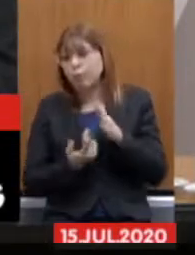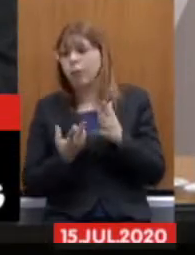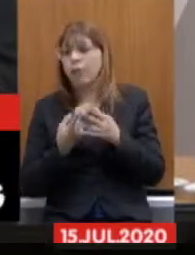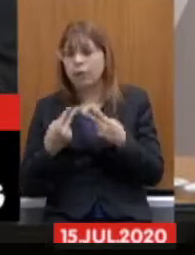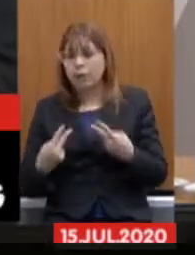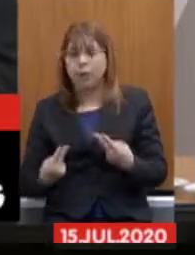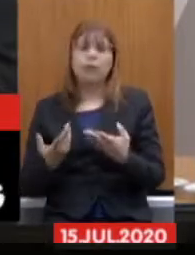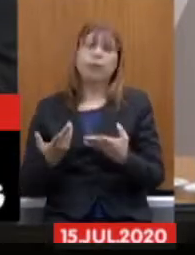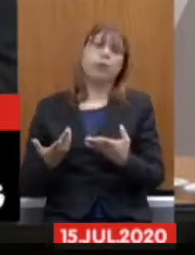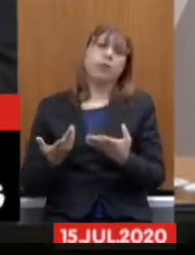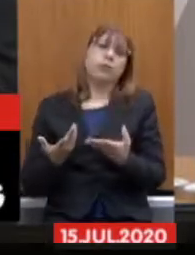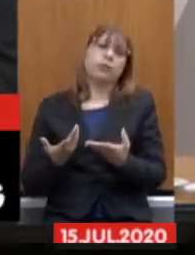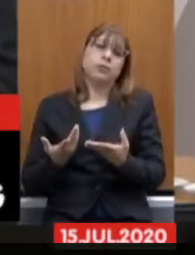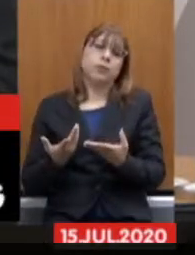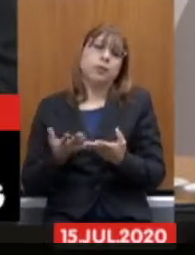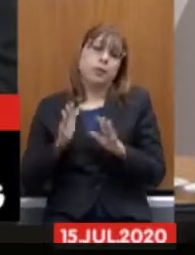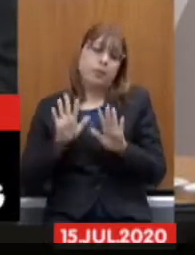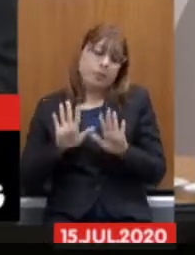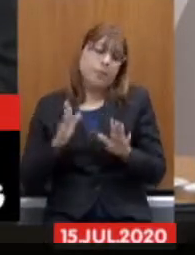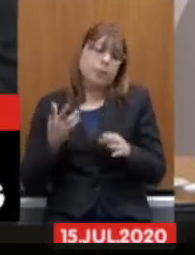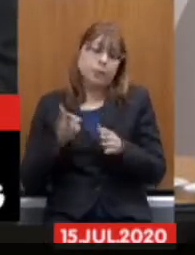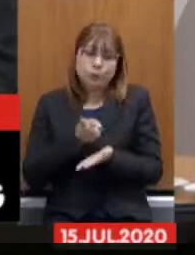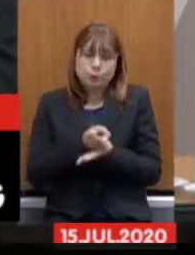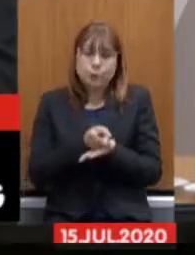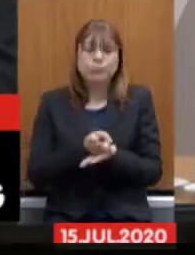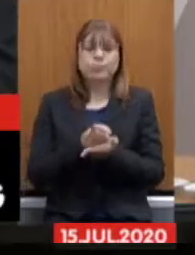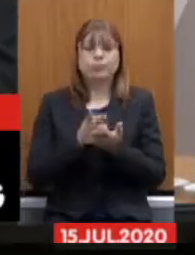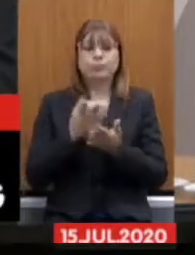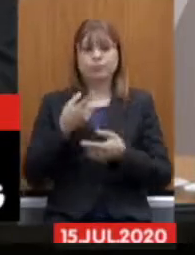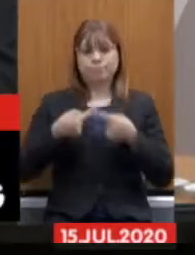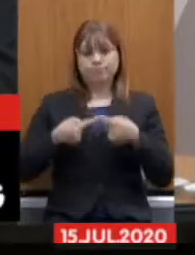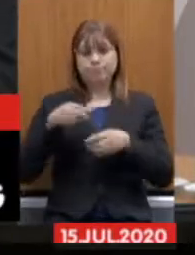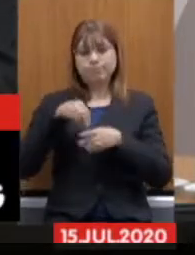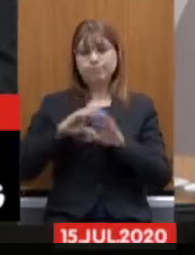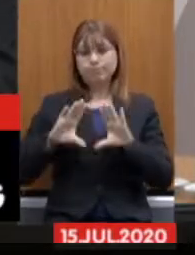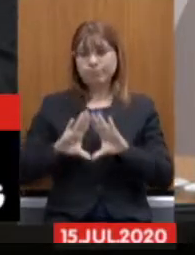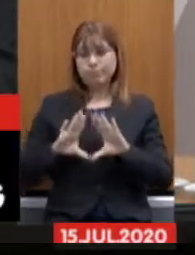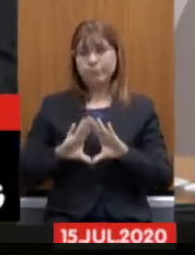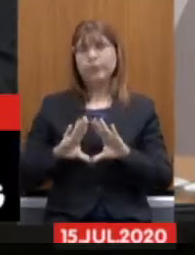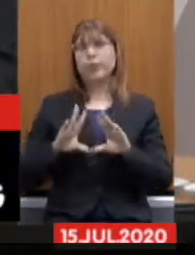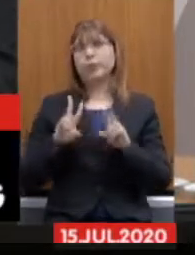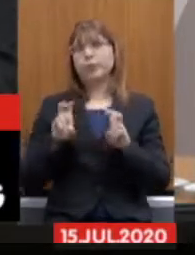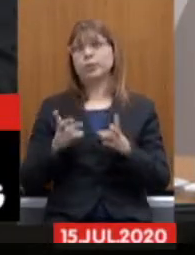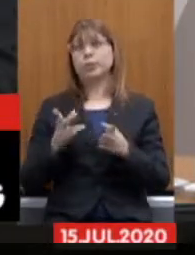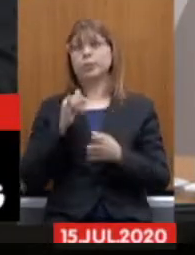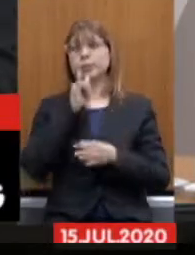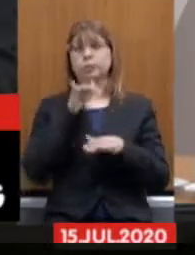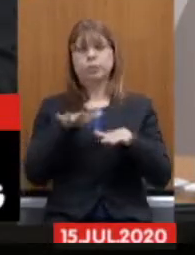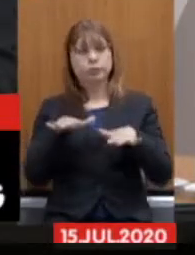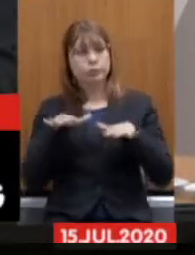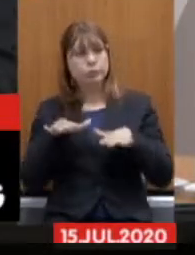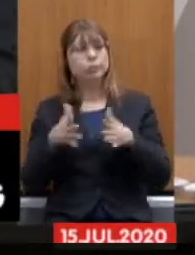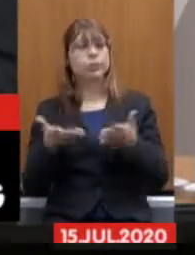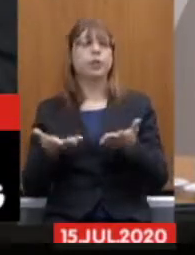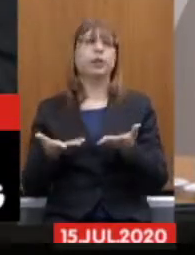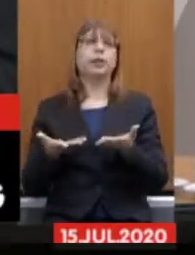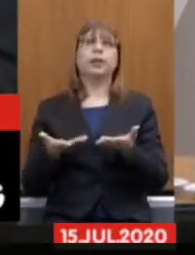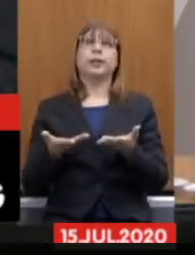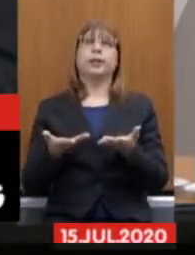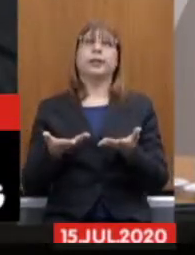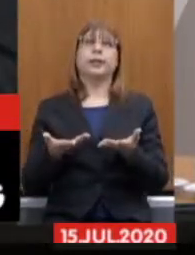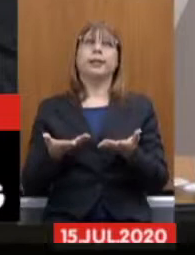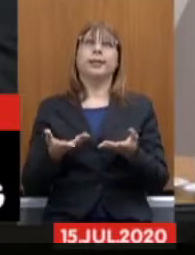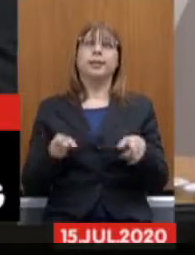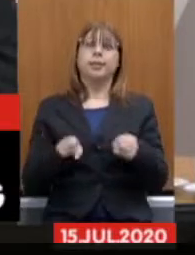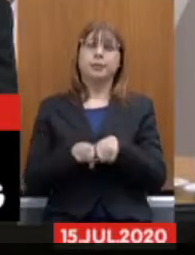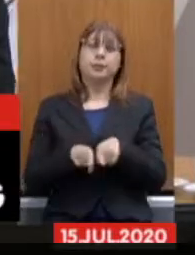que é tão importante aqui nessa casa que a casa do povo a questão das audiências públicas das